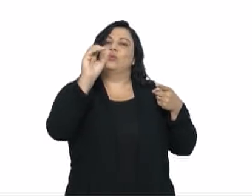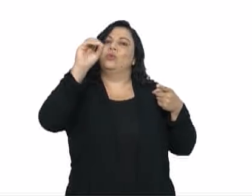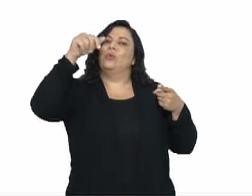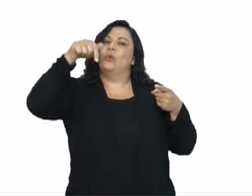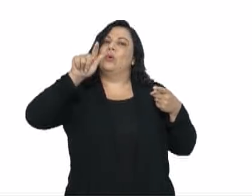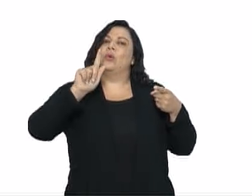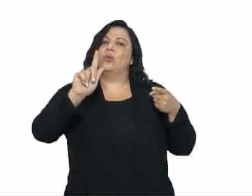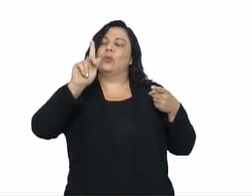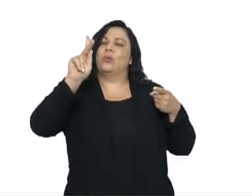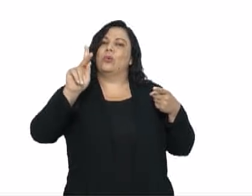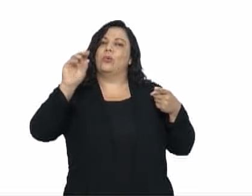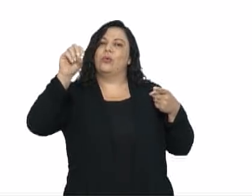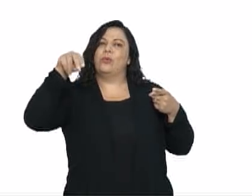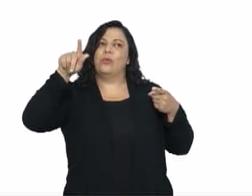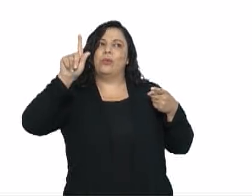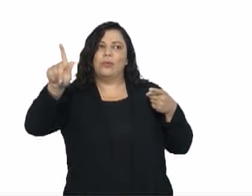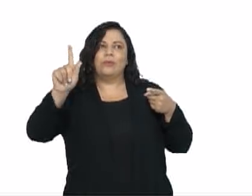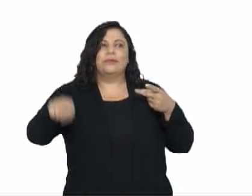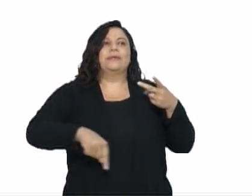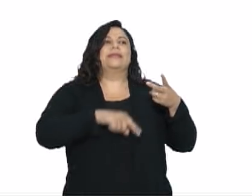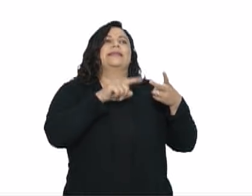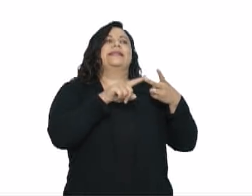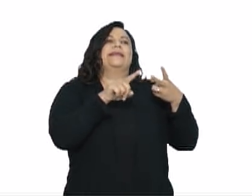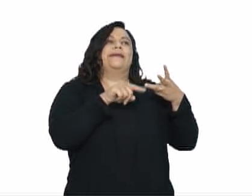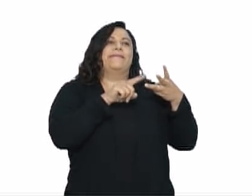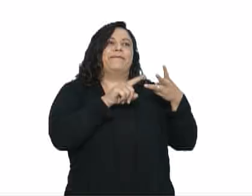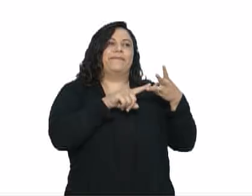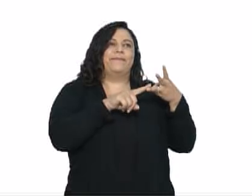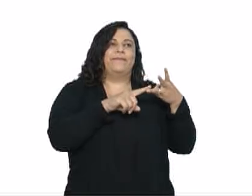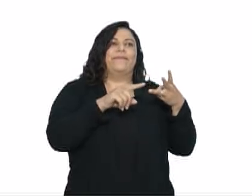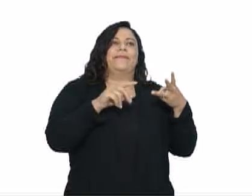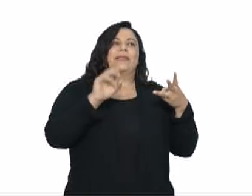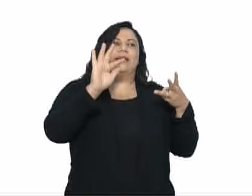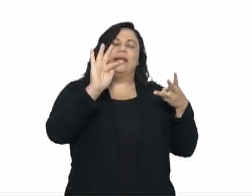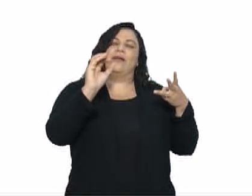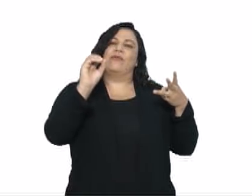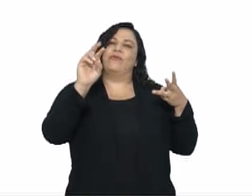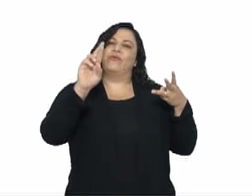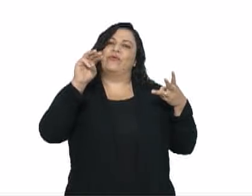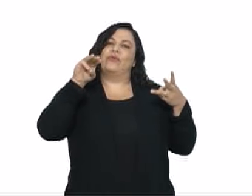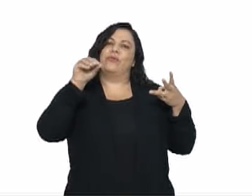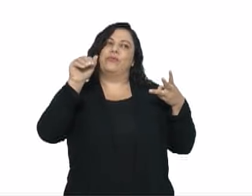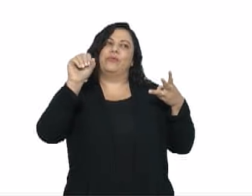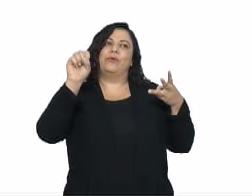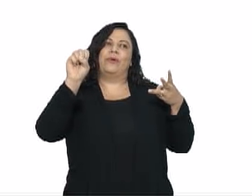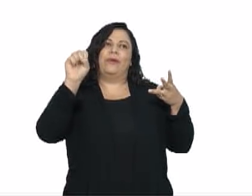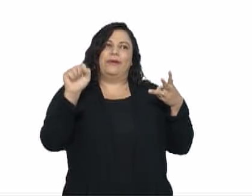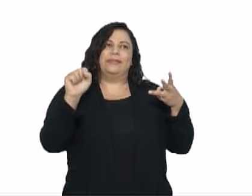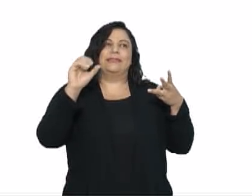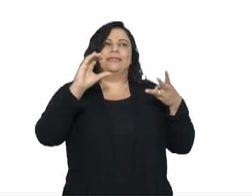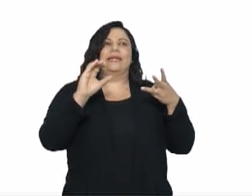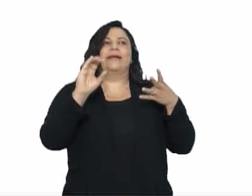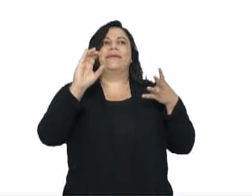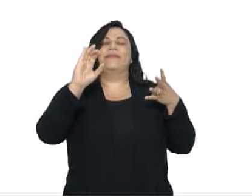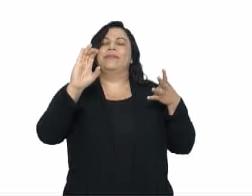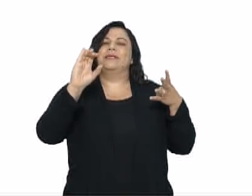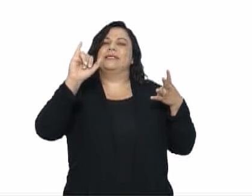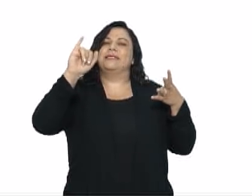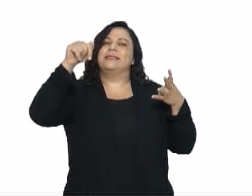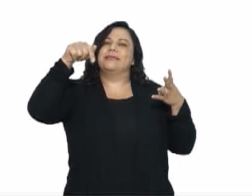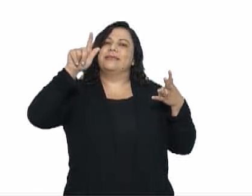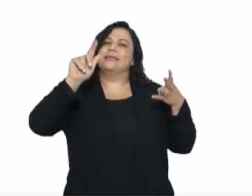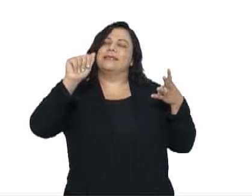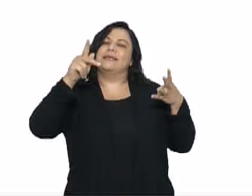Singapura possuem que justificam a denominação tigres asiáticos?